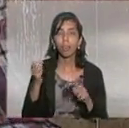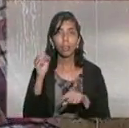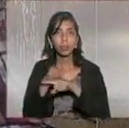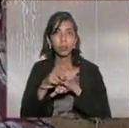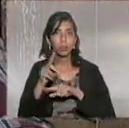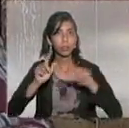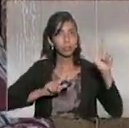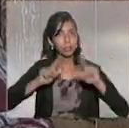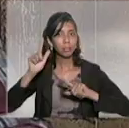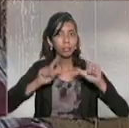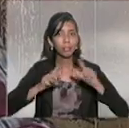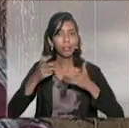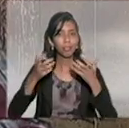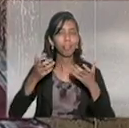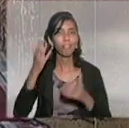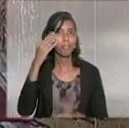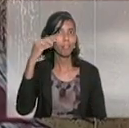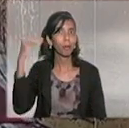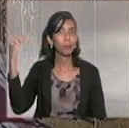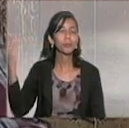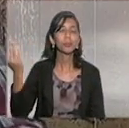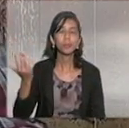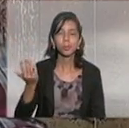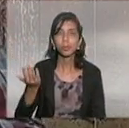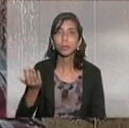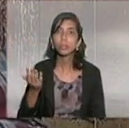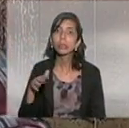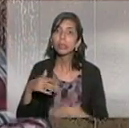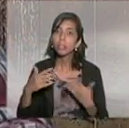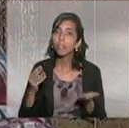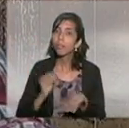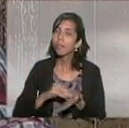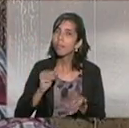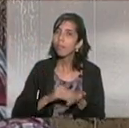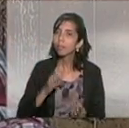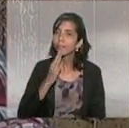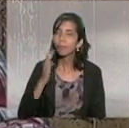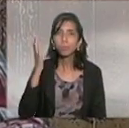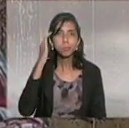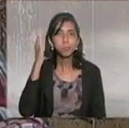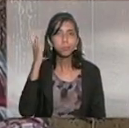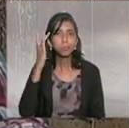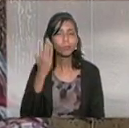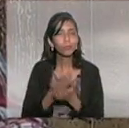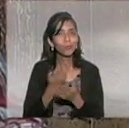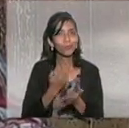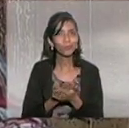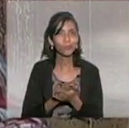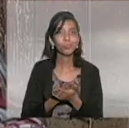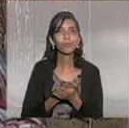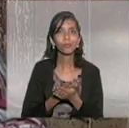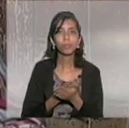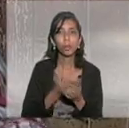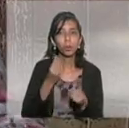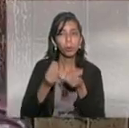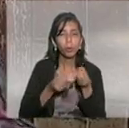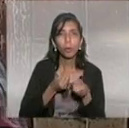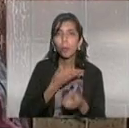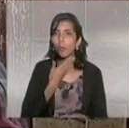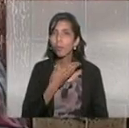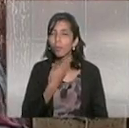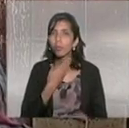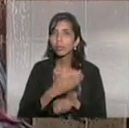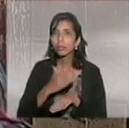na televisão, eles querem ser personalidades famosas, né? Enfim. Então falta um conhecimento muito grande, né? de